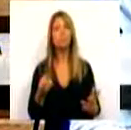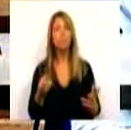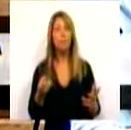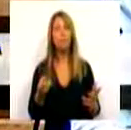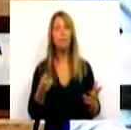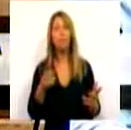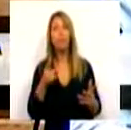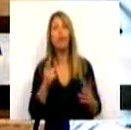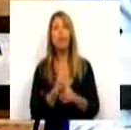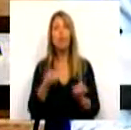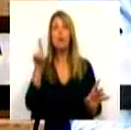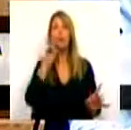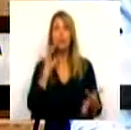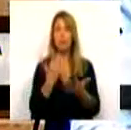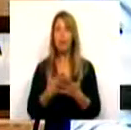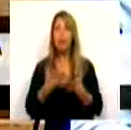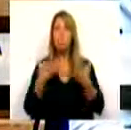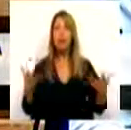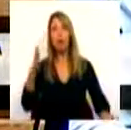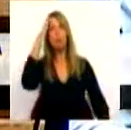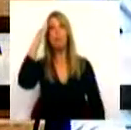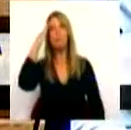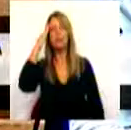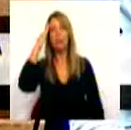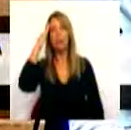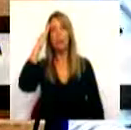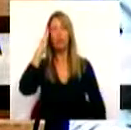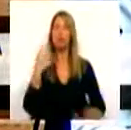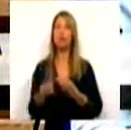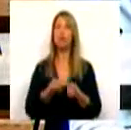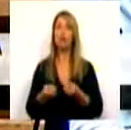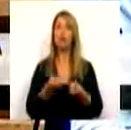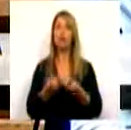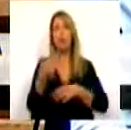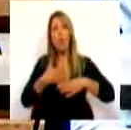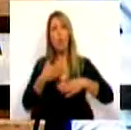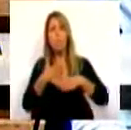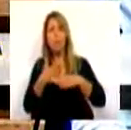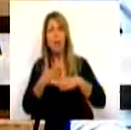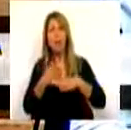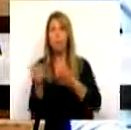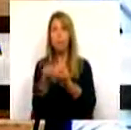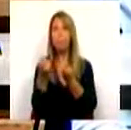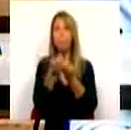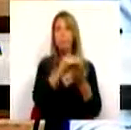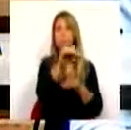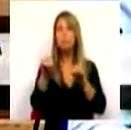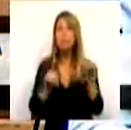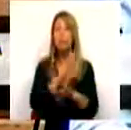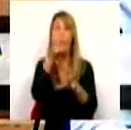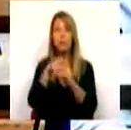também para garantir uma maior capacidade de gestão intermédia e mais próxima do território dentro do